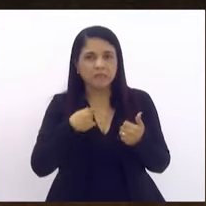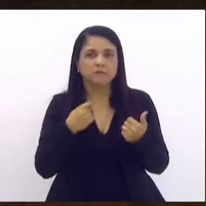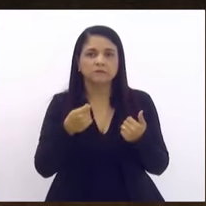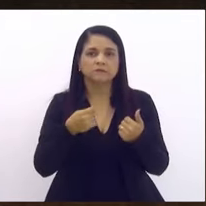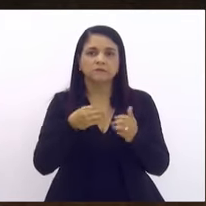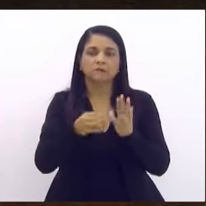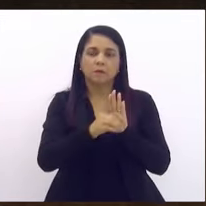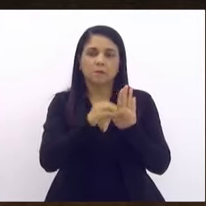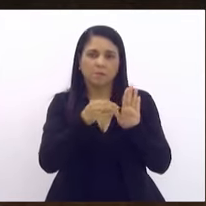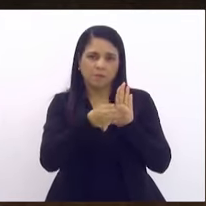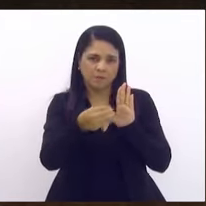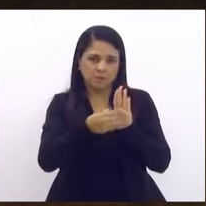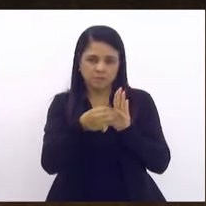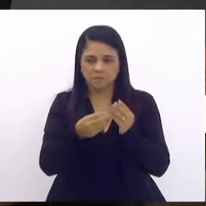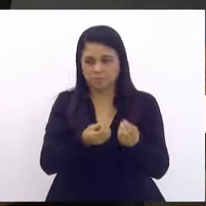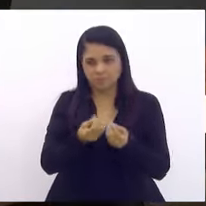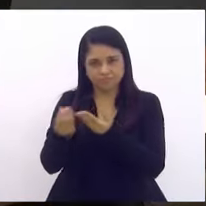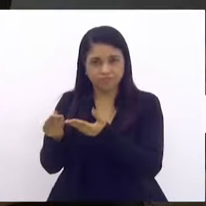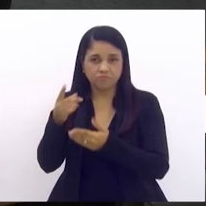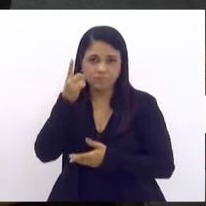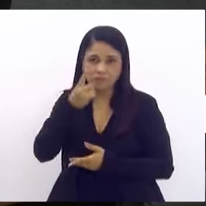par Deputado Luis